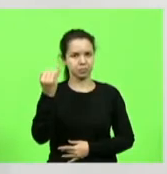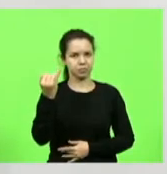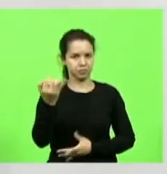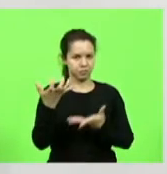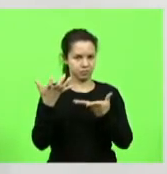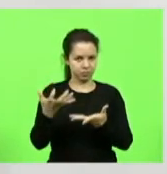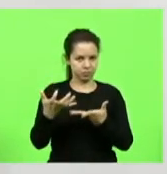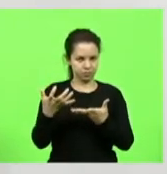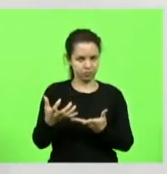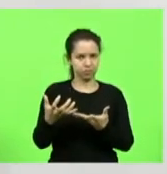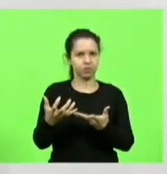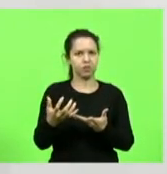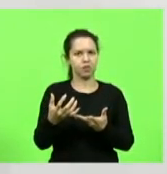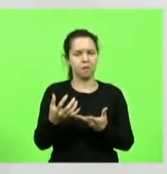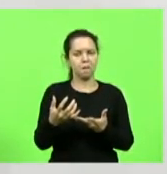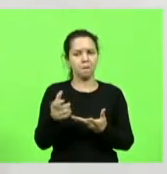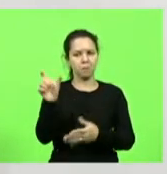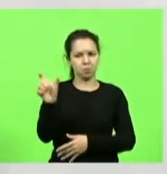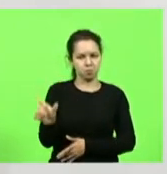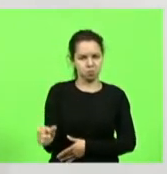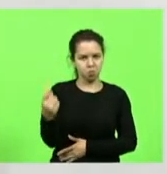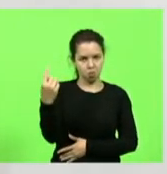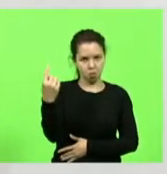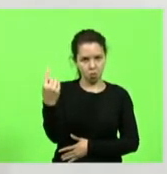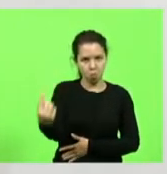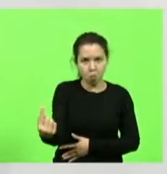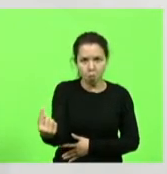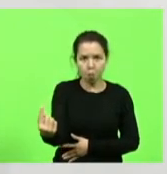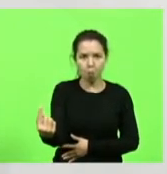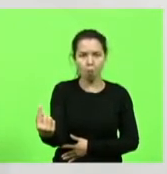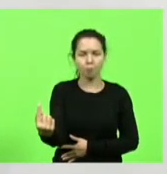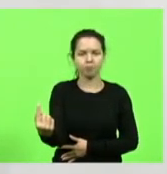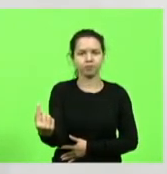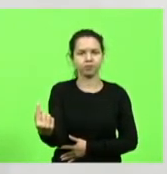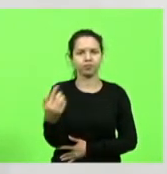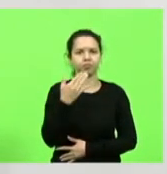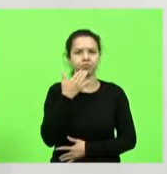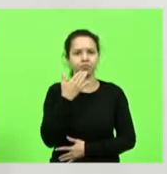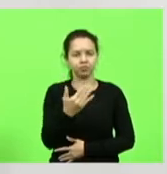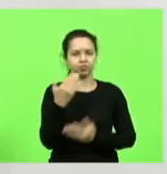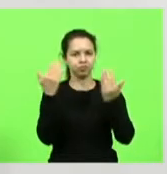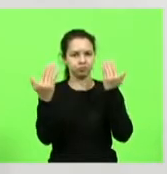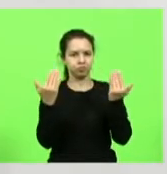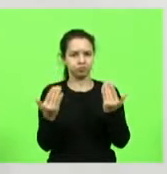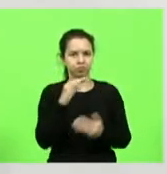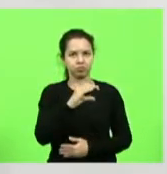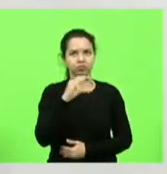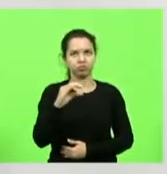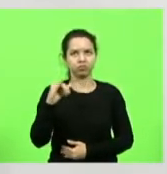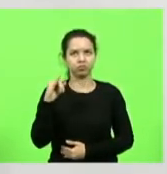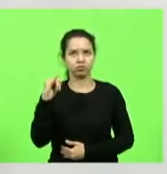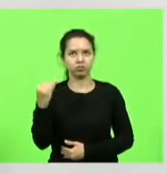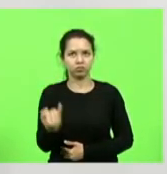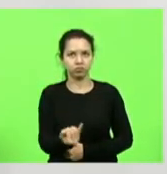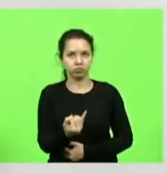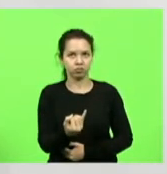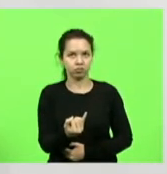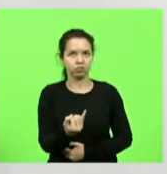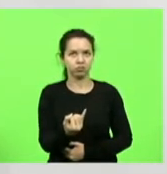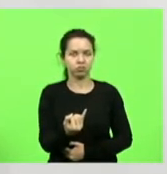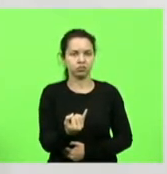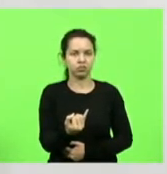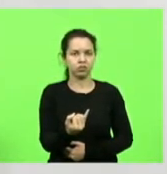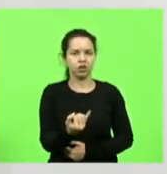jogar numa pessoa que pediu vista na CCJ, as